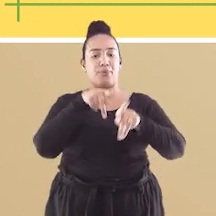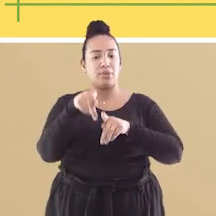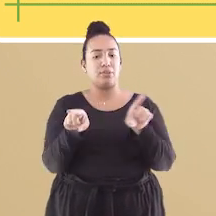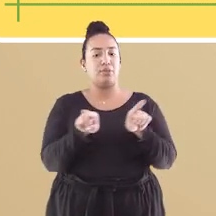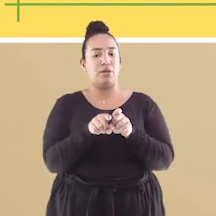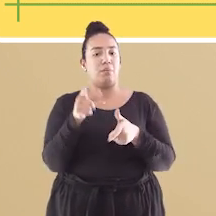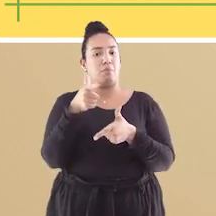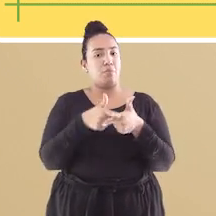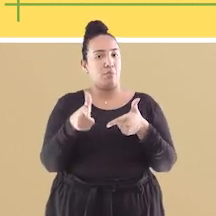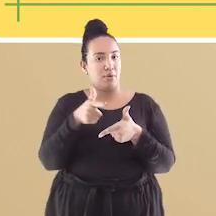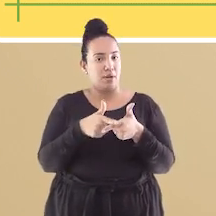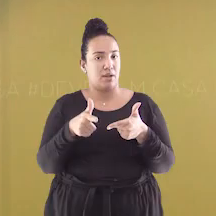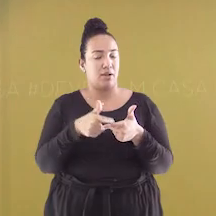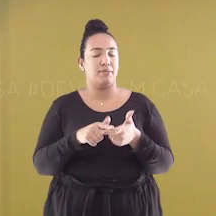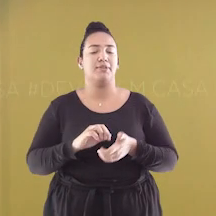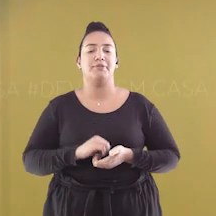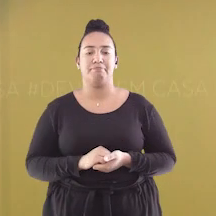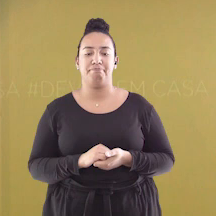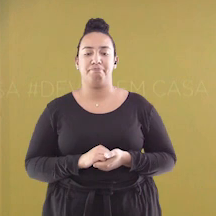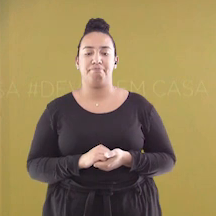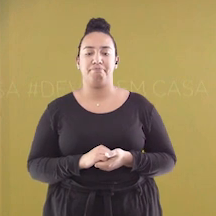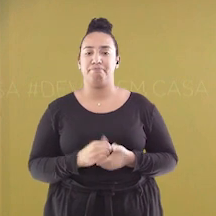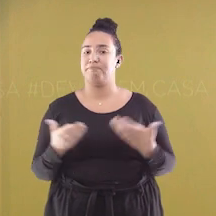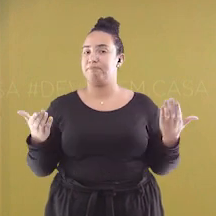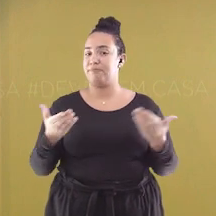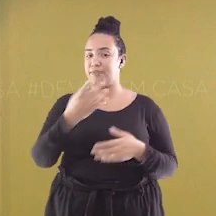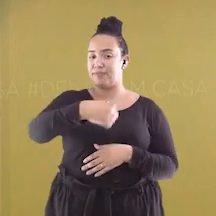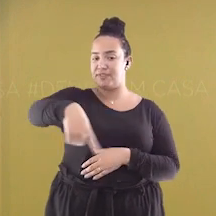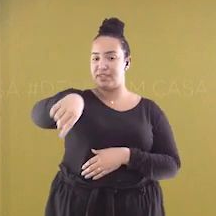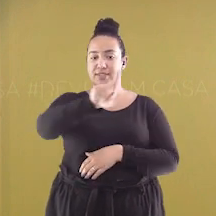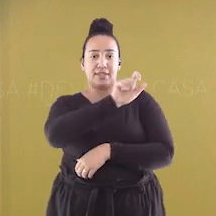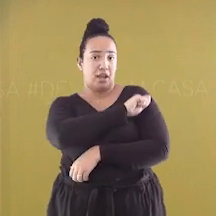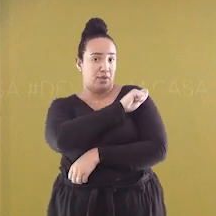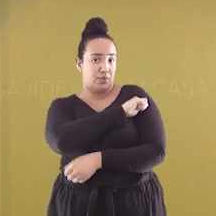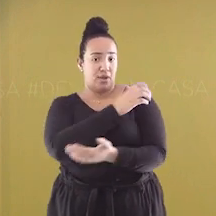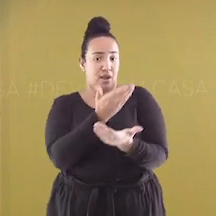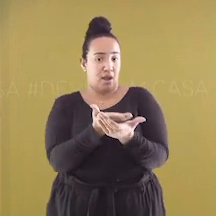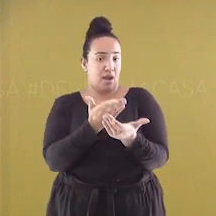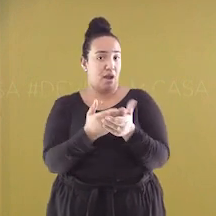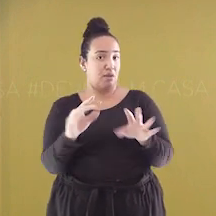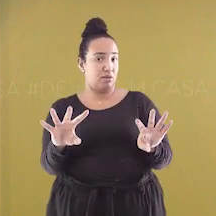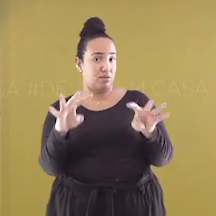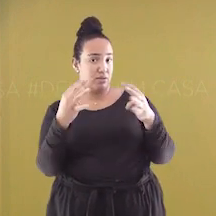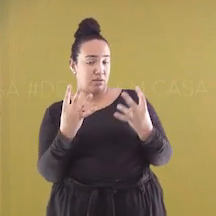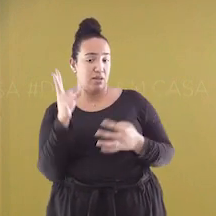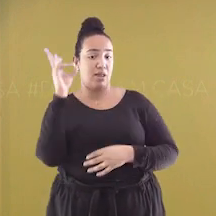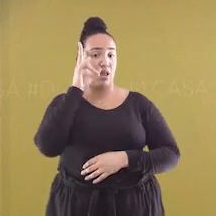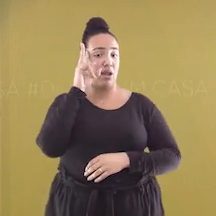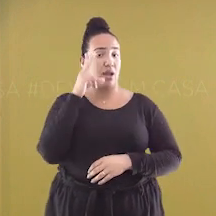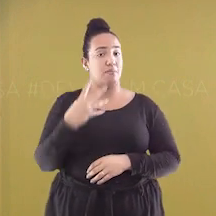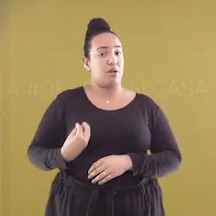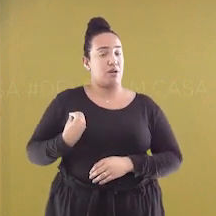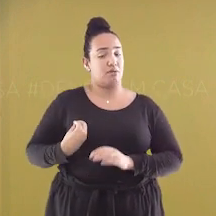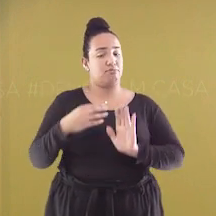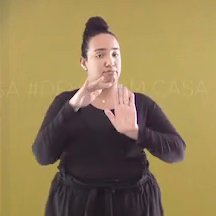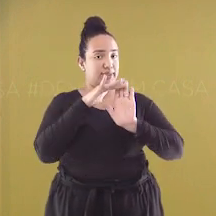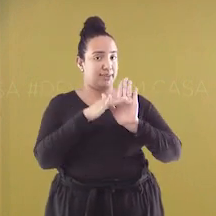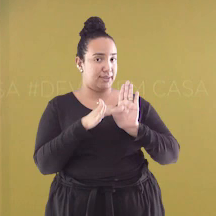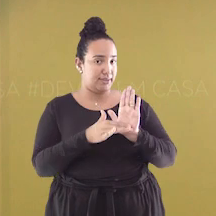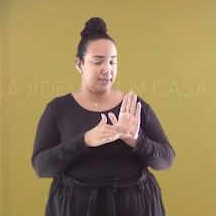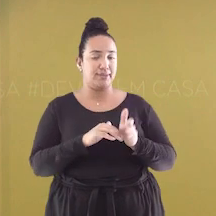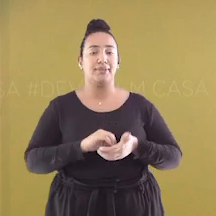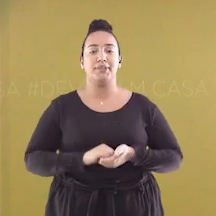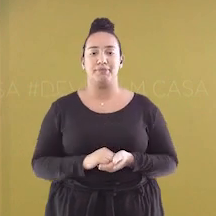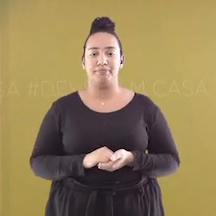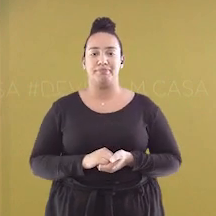os problemas urbanos. Já para os estudantes que nos acompanham, não deixem de preencher o formulário de presença da